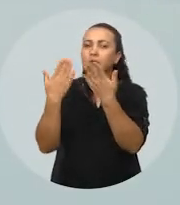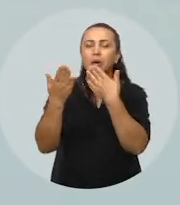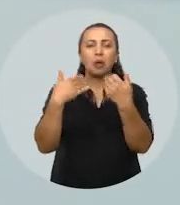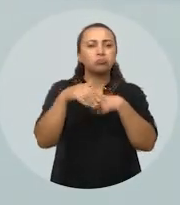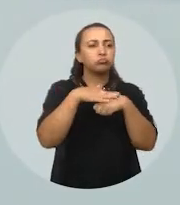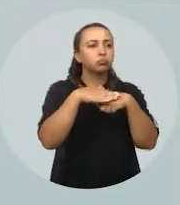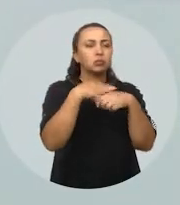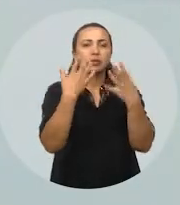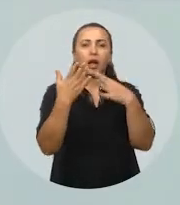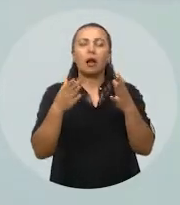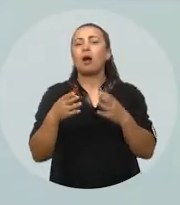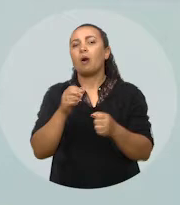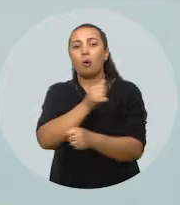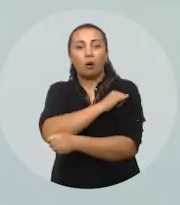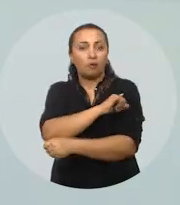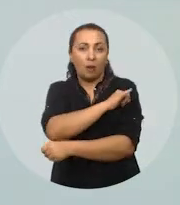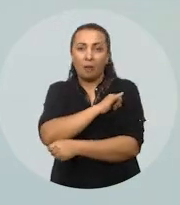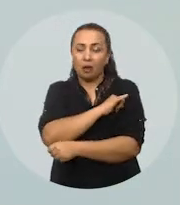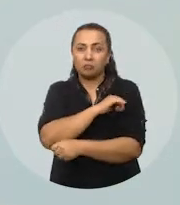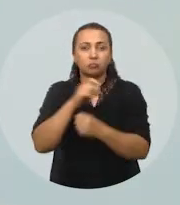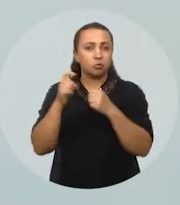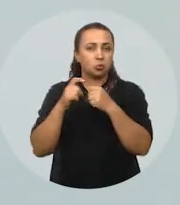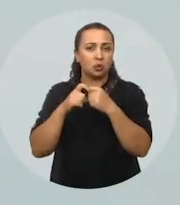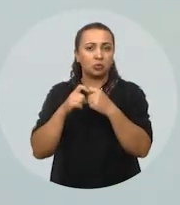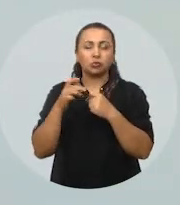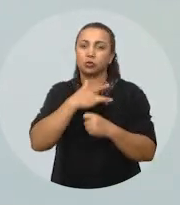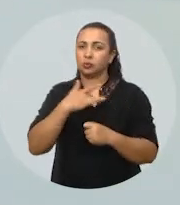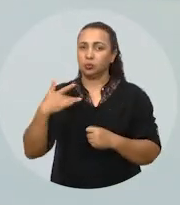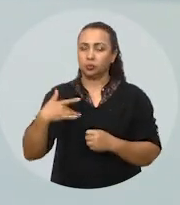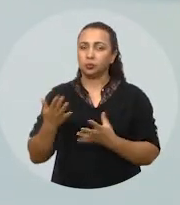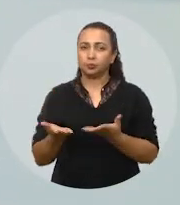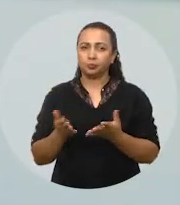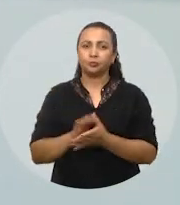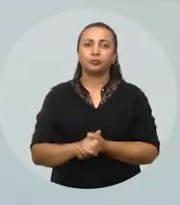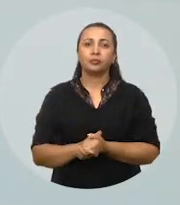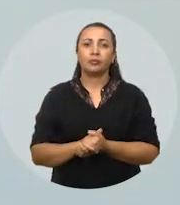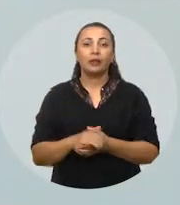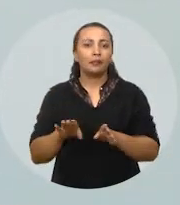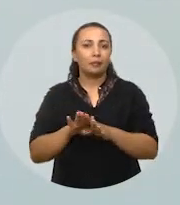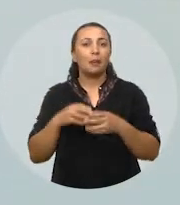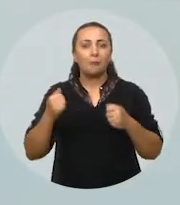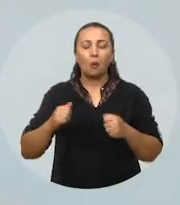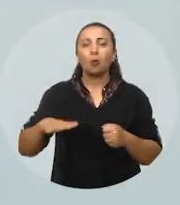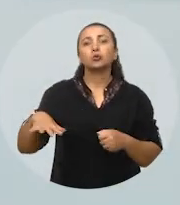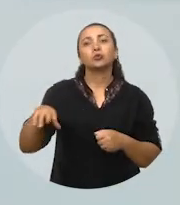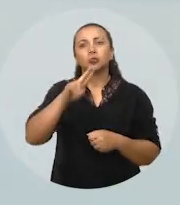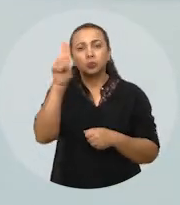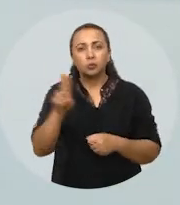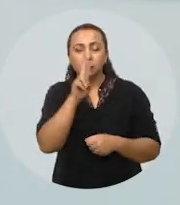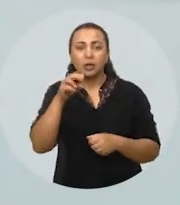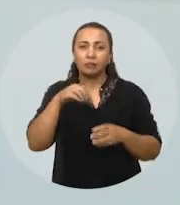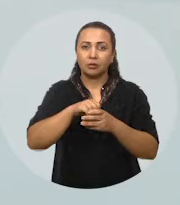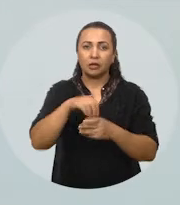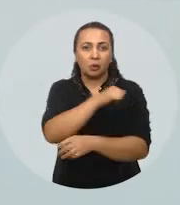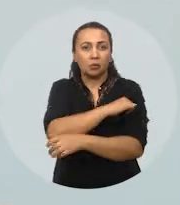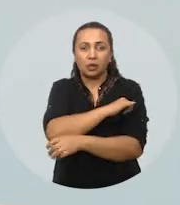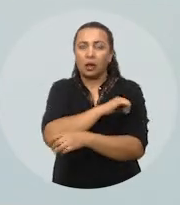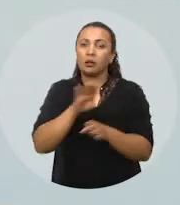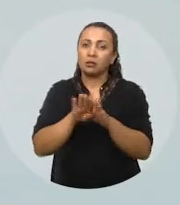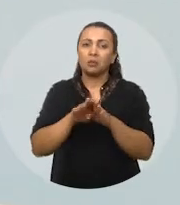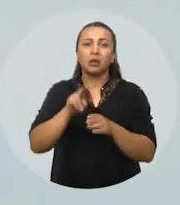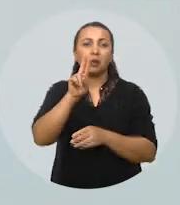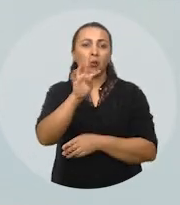saúde. Além disso, isso pode ser usado no ambiente de enfermaria e no ambiente de UTI.